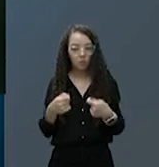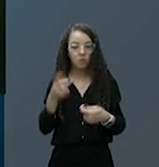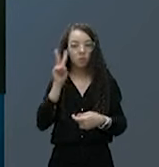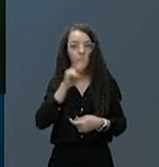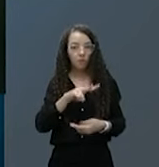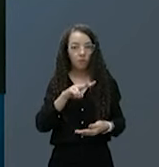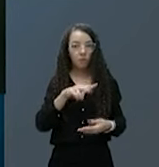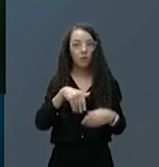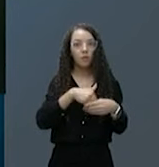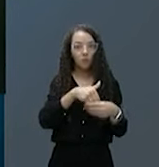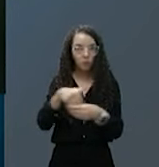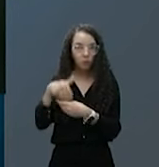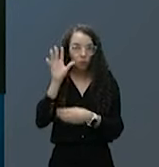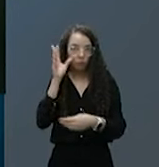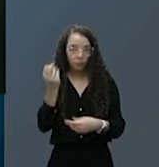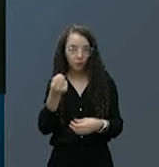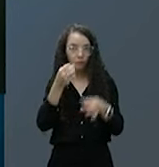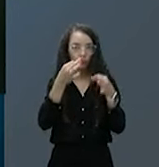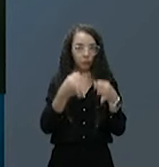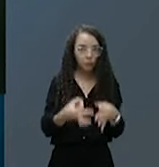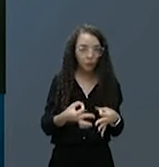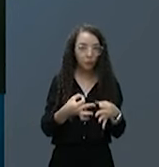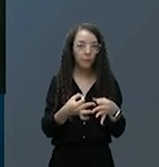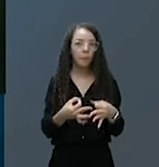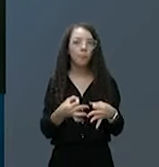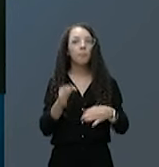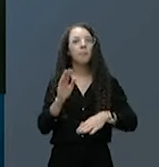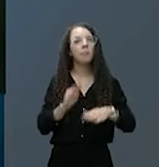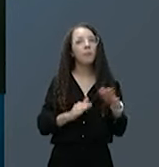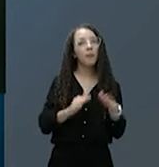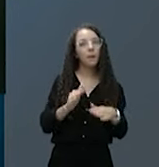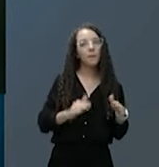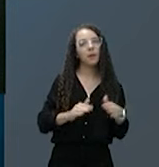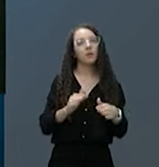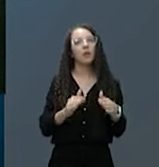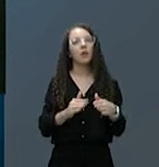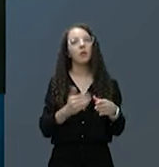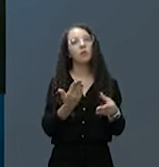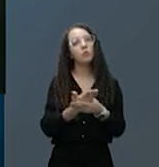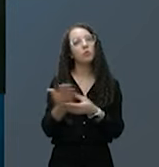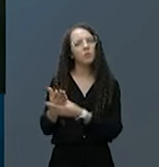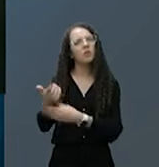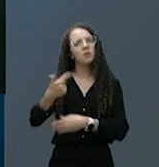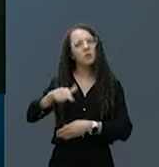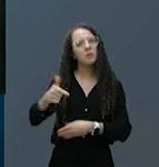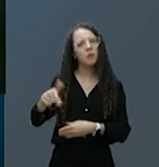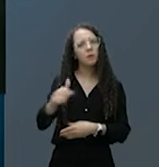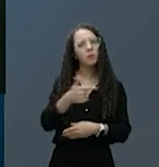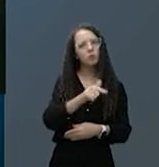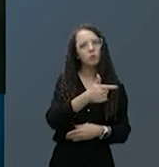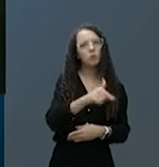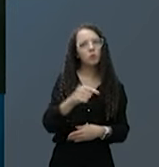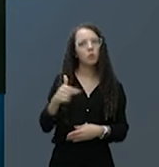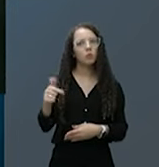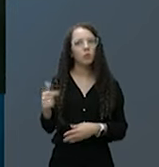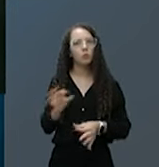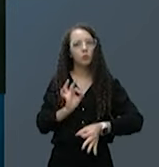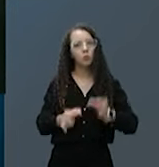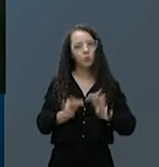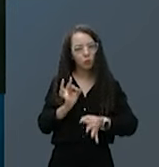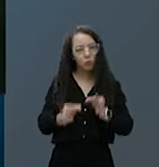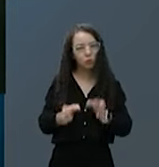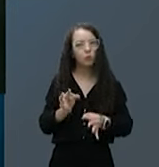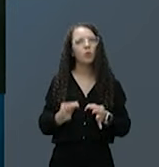incidente de assunção de competência ou de resolução de demandas repetitivas e em julgamento de recursos extraordinário e especial